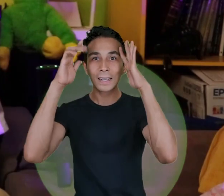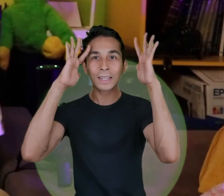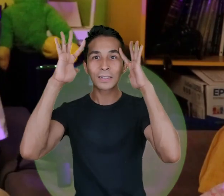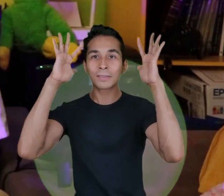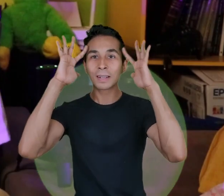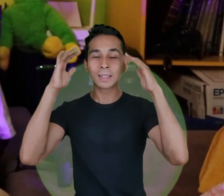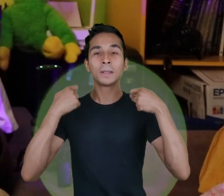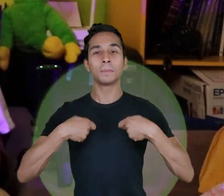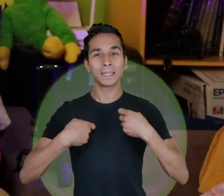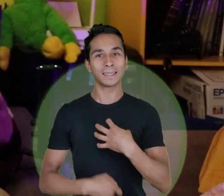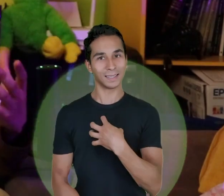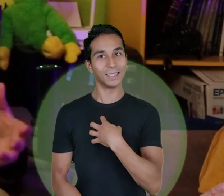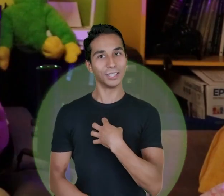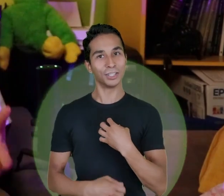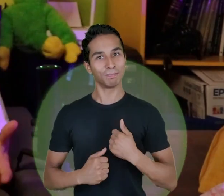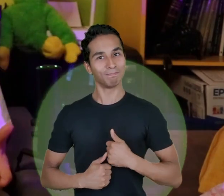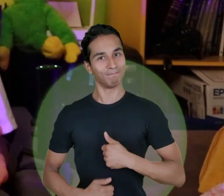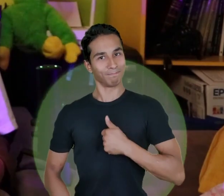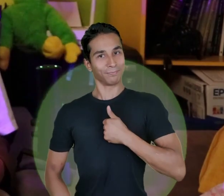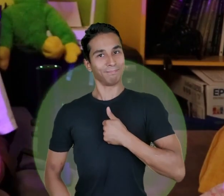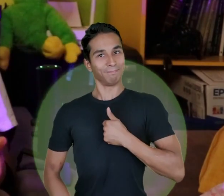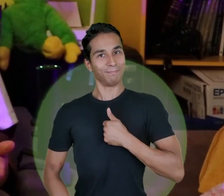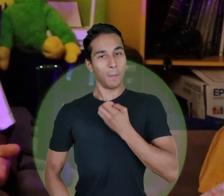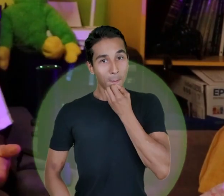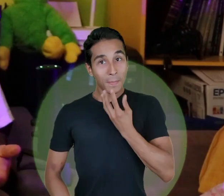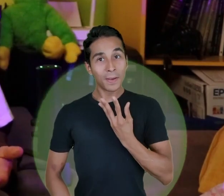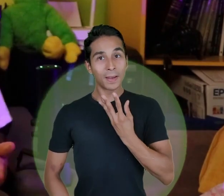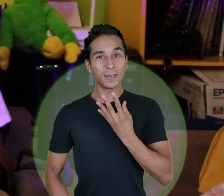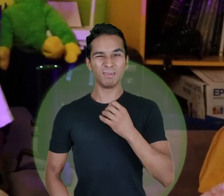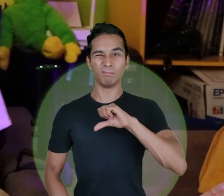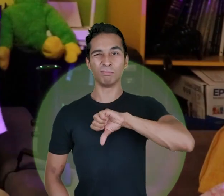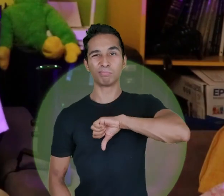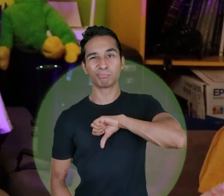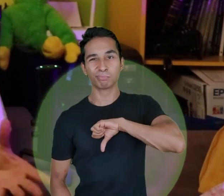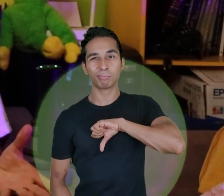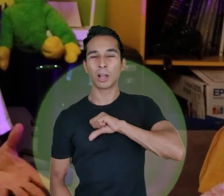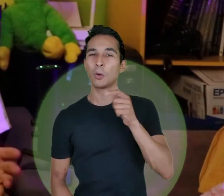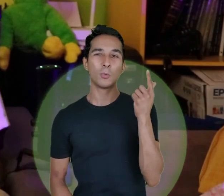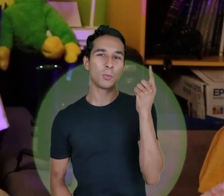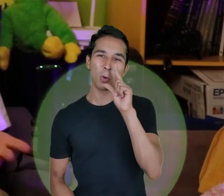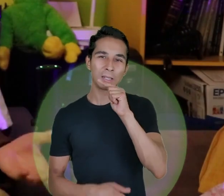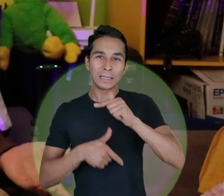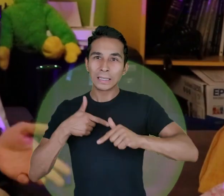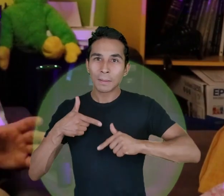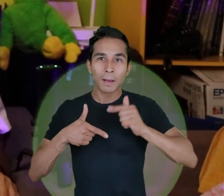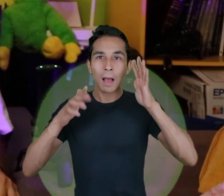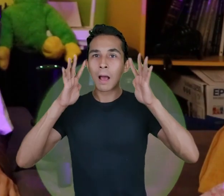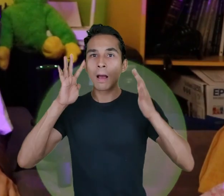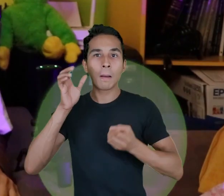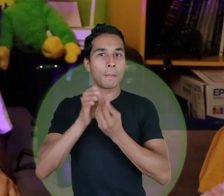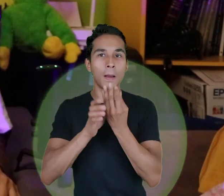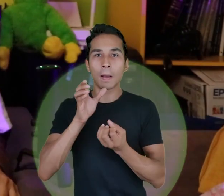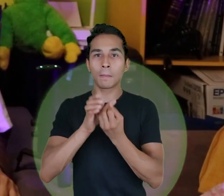tá com um ambiente propício para criar, fica muito difícil de realizar qualquer coisa, né? Qualquer